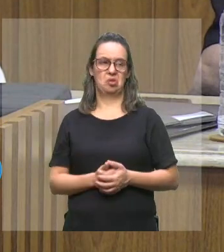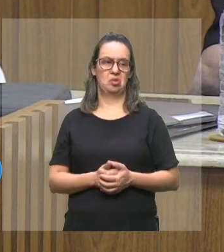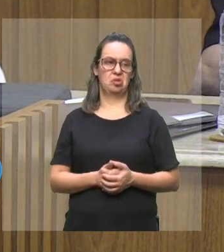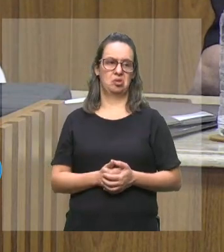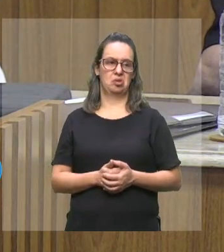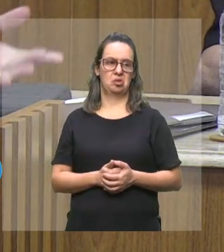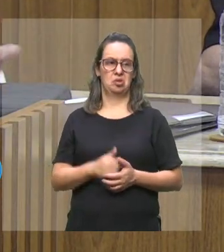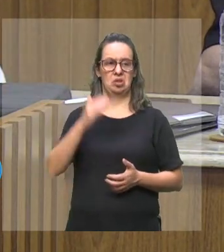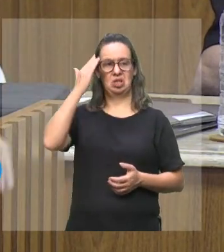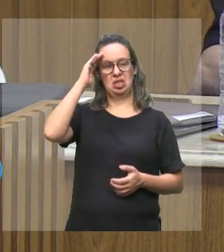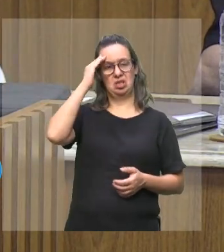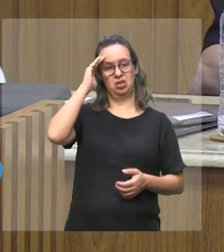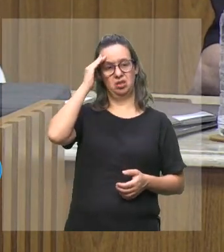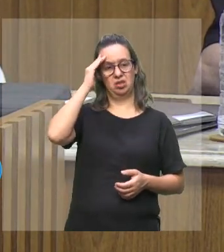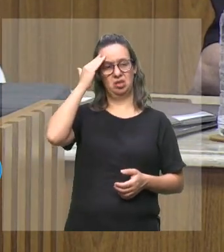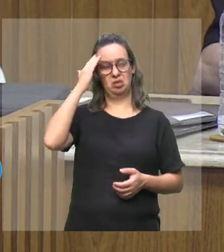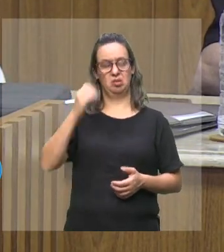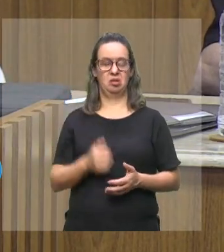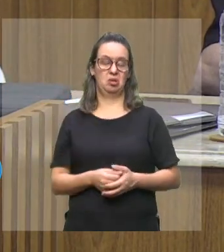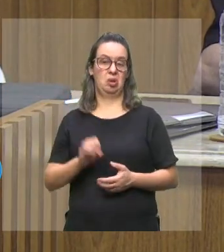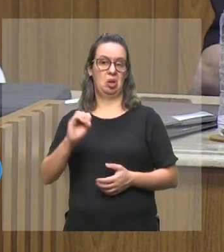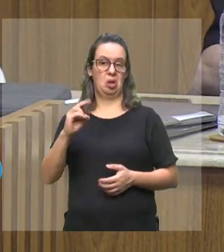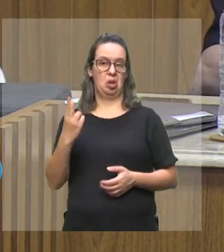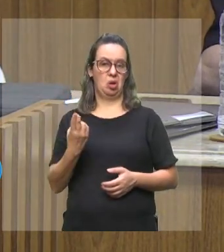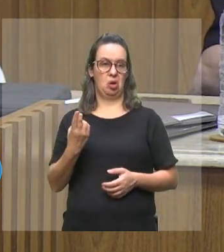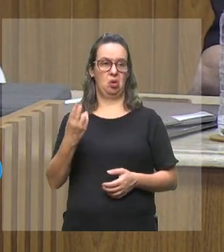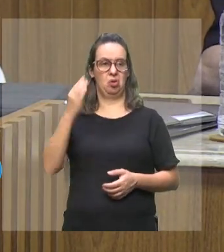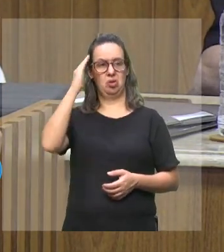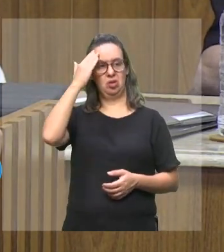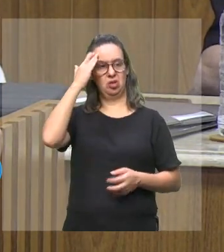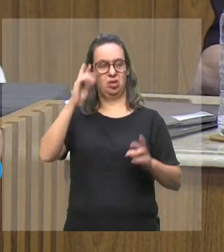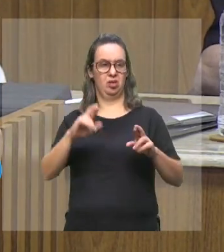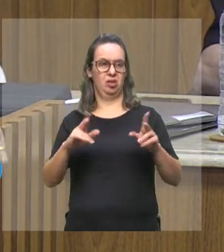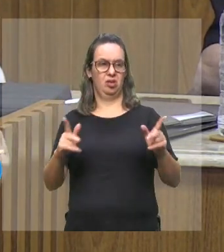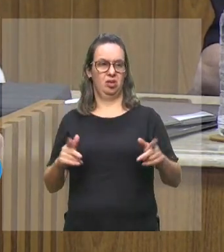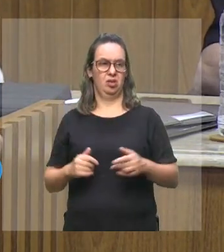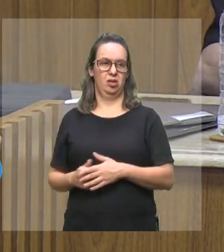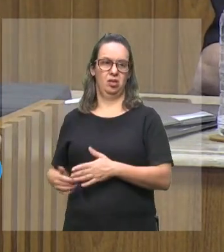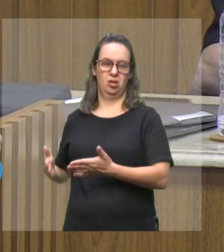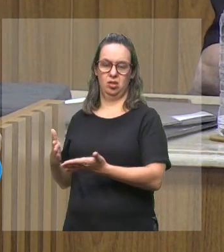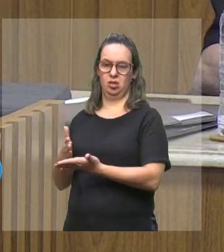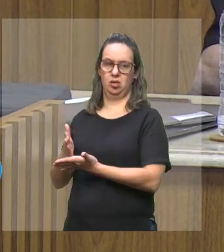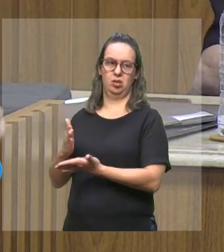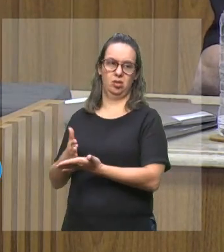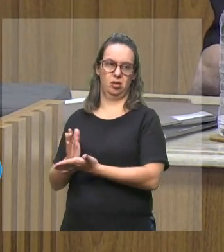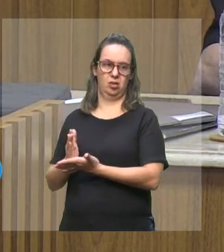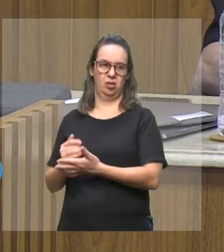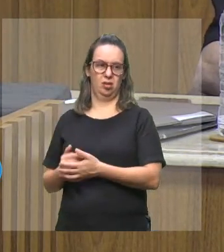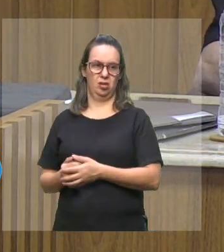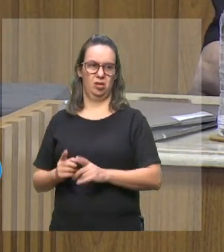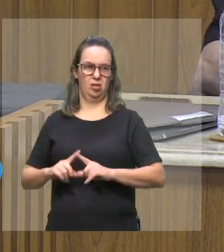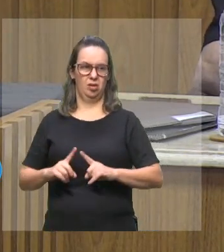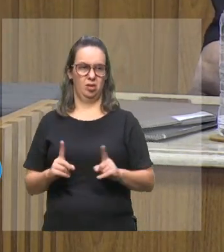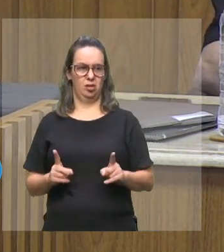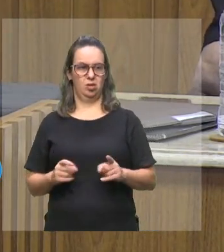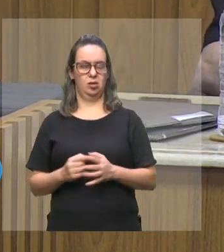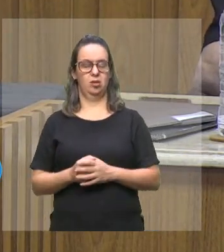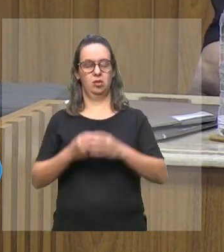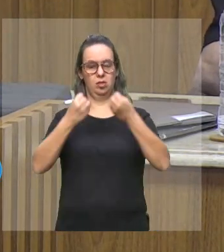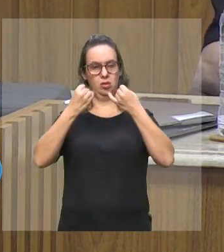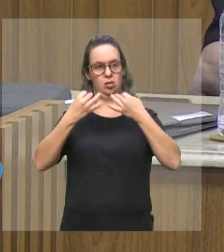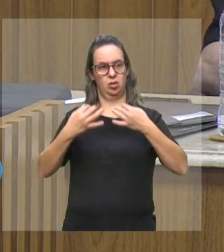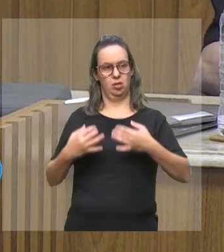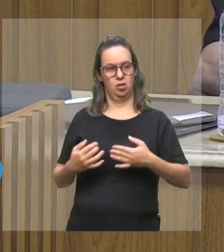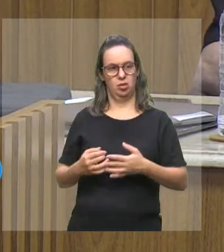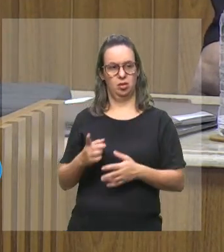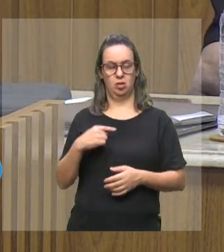interpretação diferente com relação à participação dos vereadores no Conselho, mas aqui a gente deixa claro que é assegurar